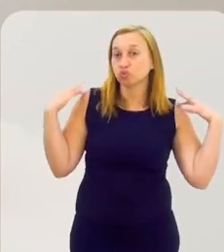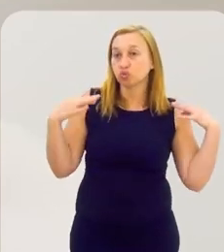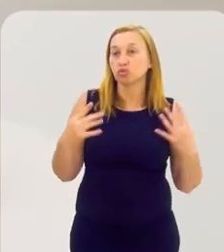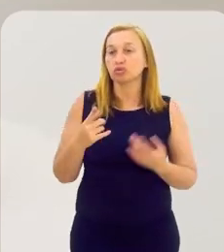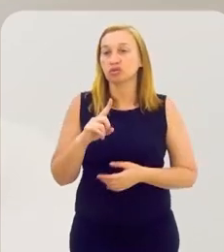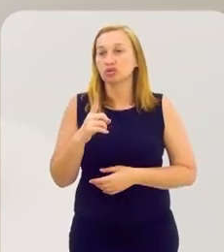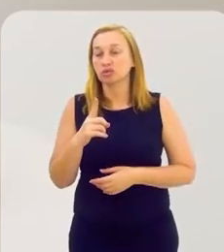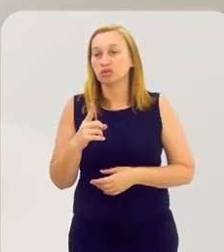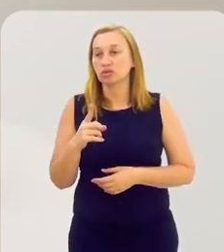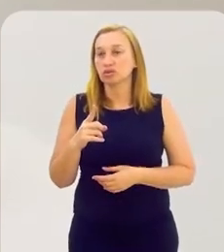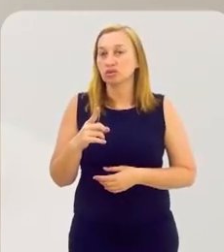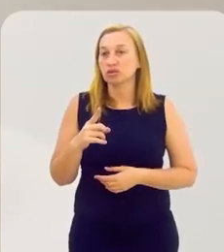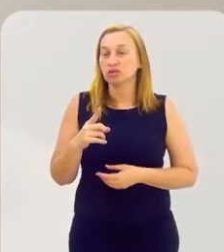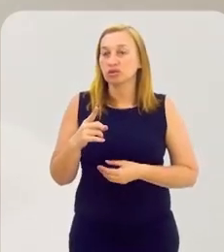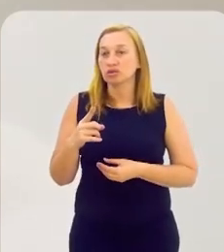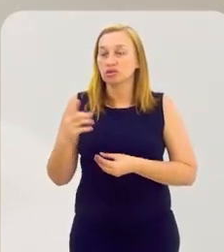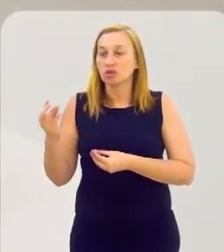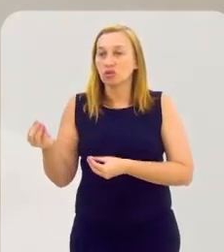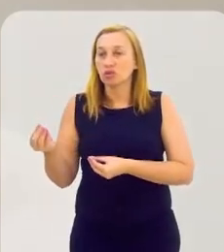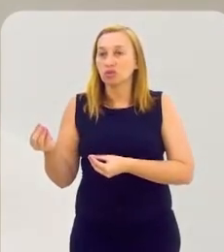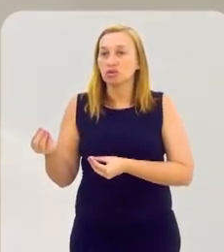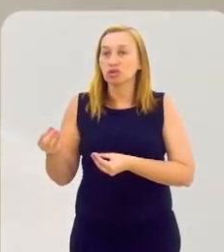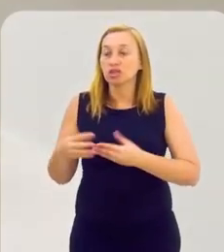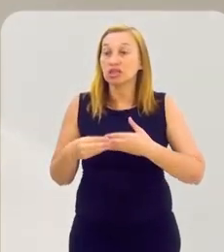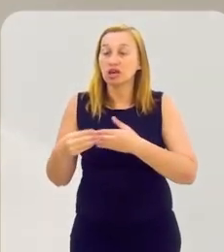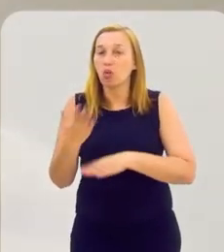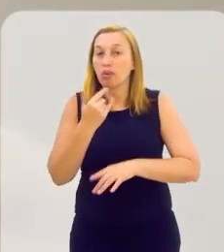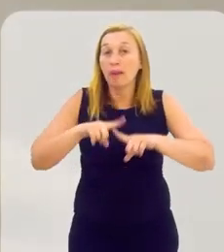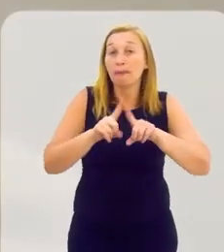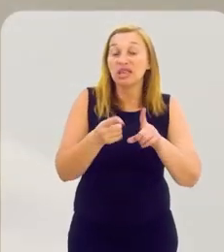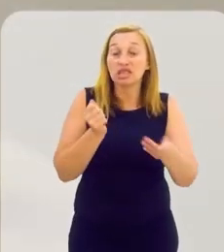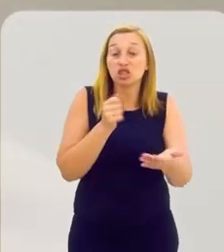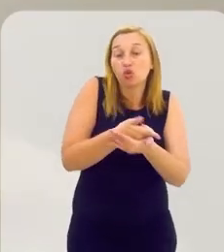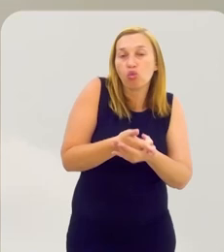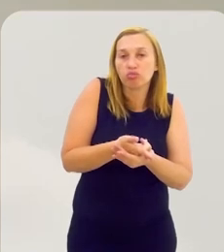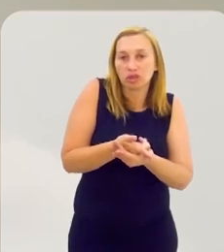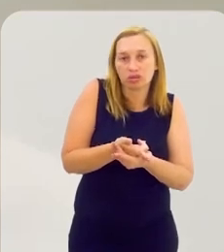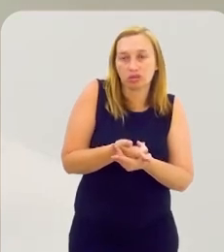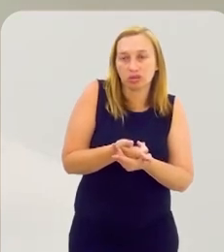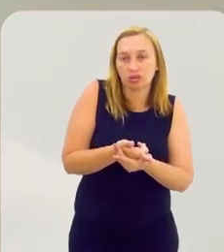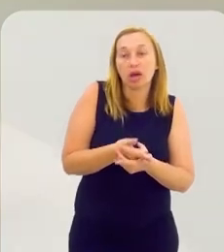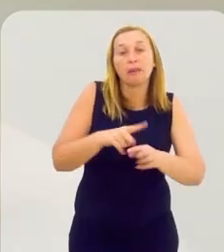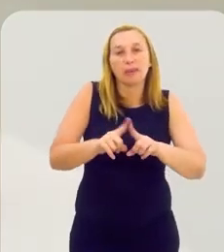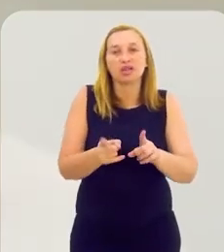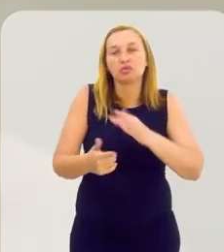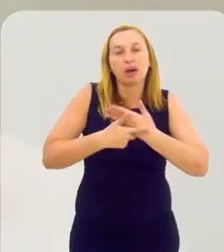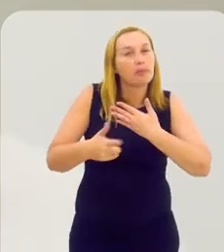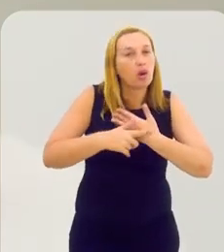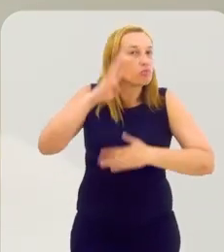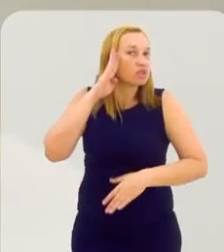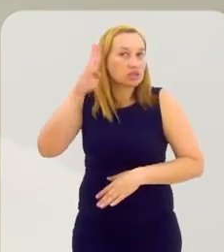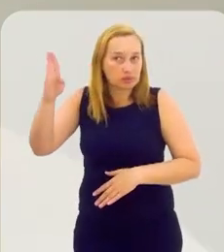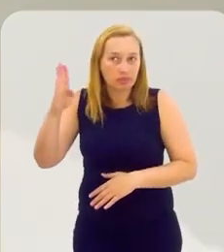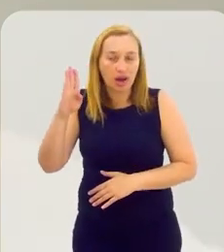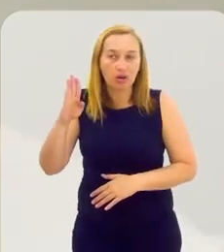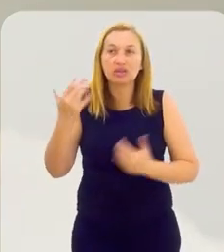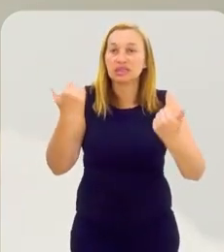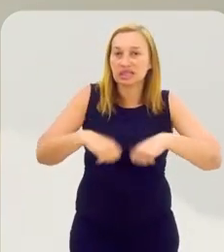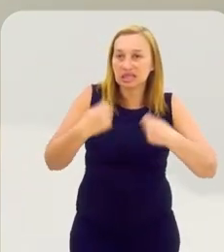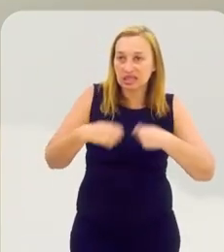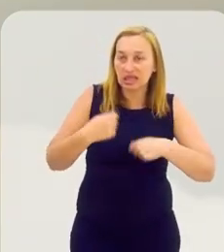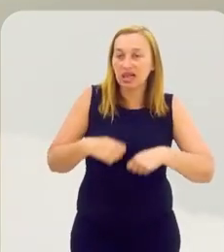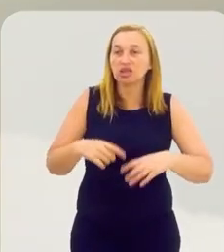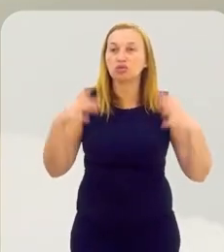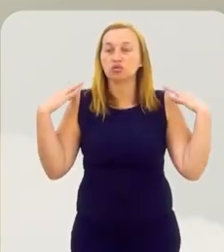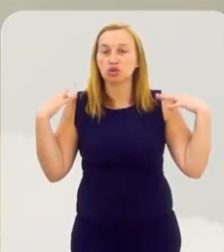traz comida de fora, ele come em bares e restaurantes. Mas tem um papel suplementar. Além dessa necessidade que o turista